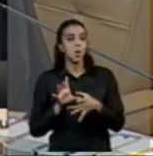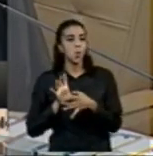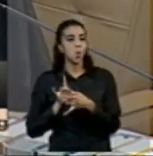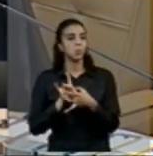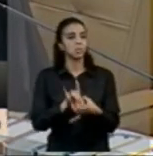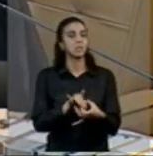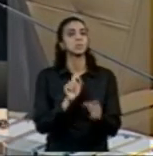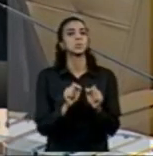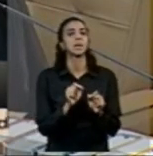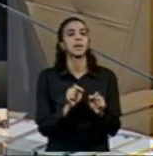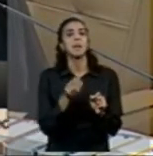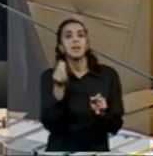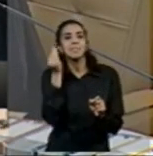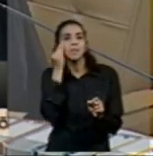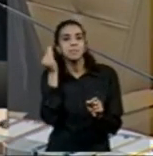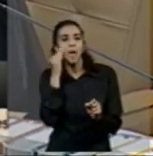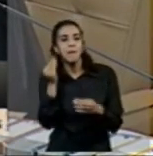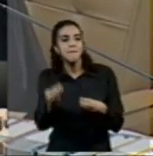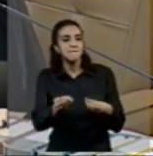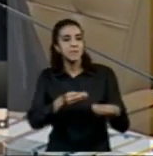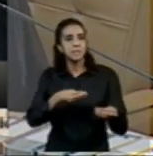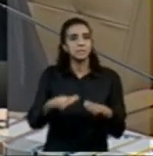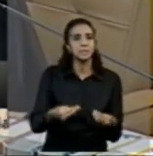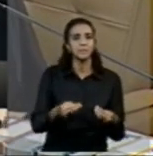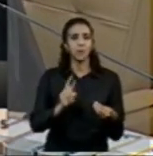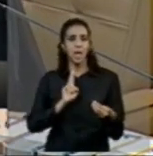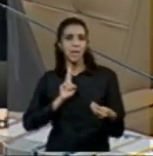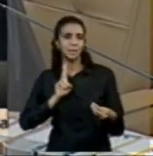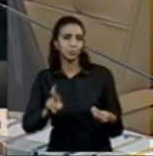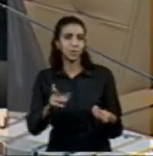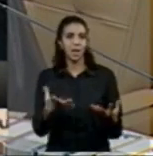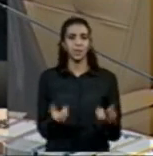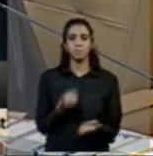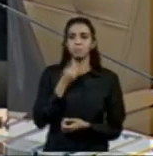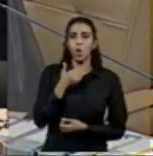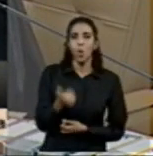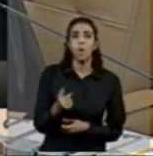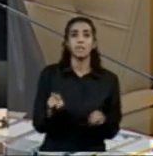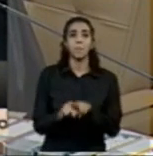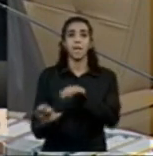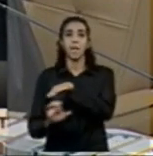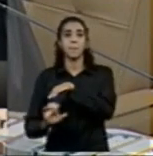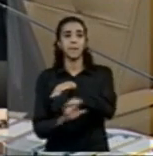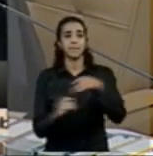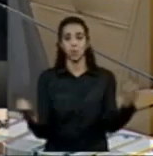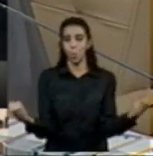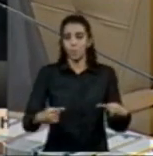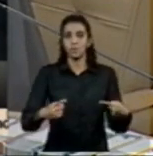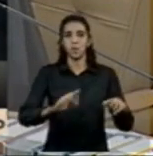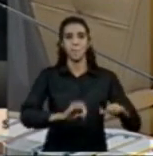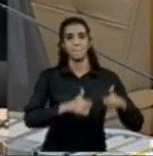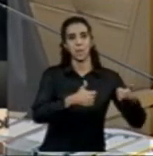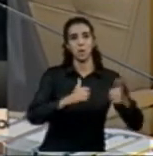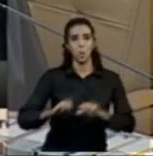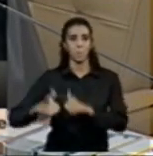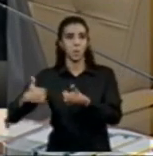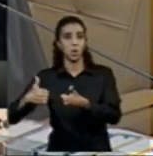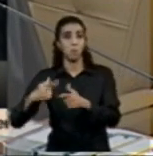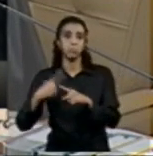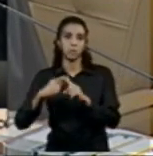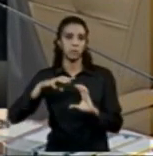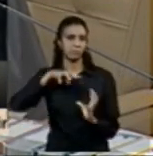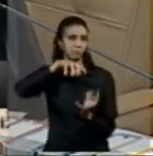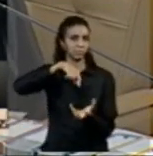busca de flexibilidade, de eficiência e aumento da competitividade das empresas em um mundo